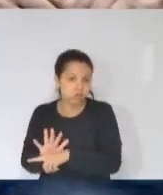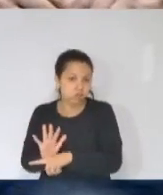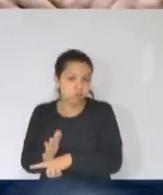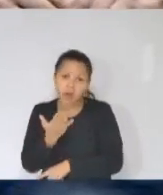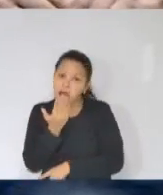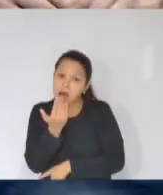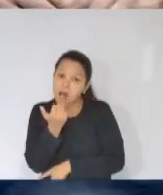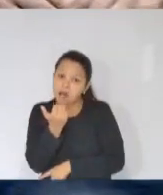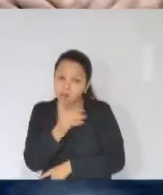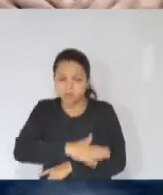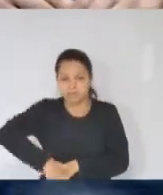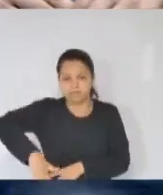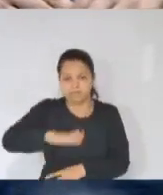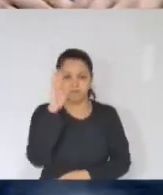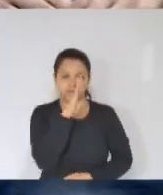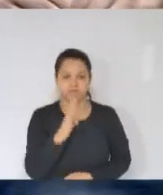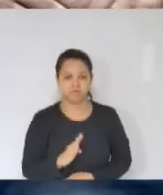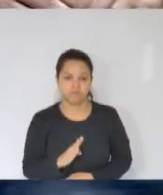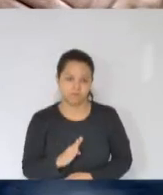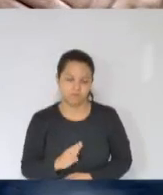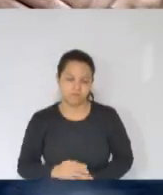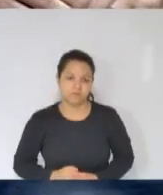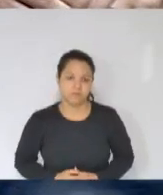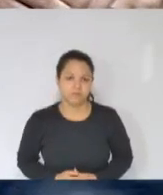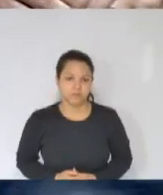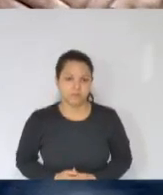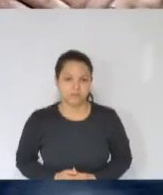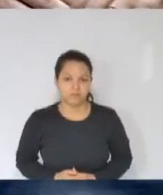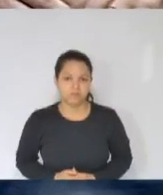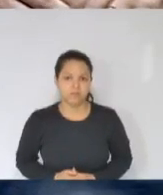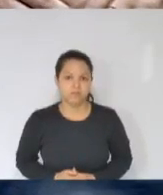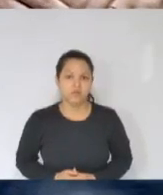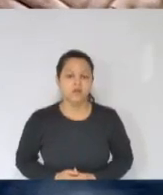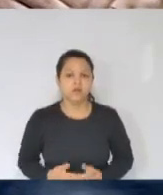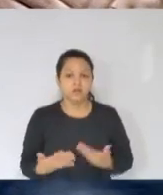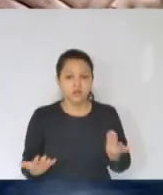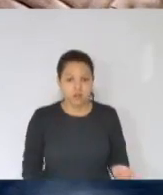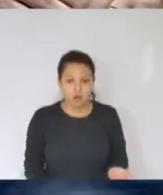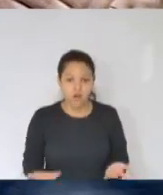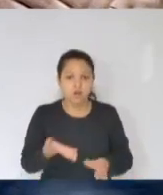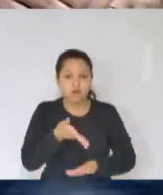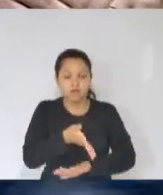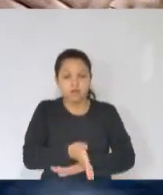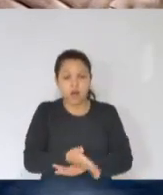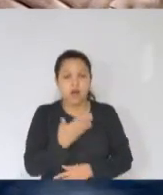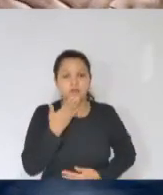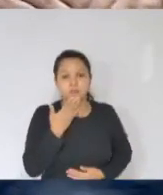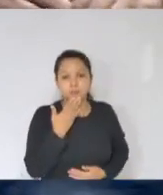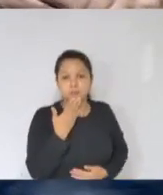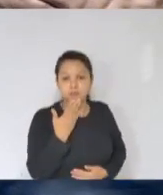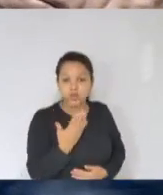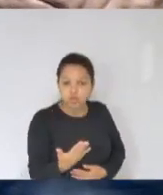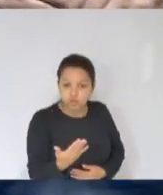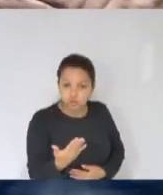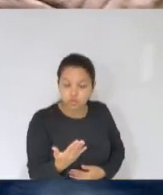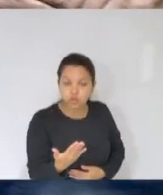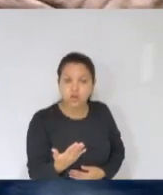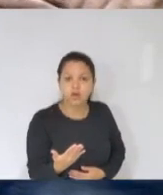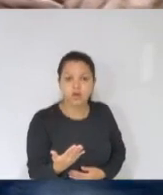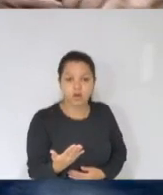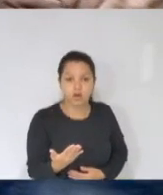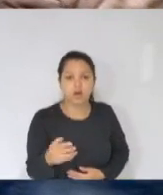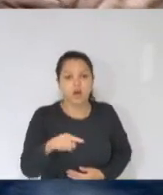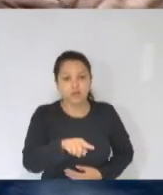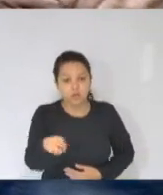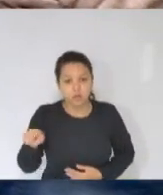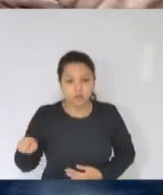nação. E assim, a gente vem aqui pedir o apelo dessa